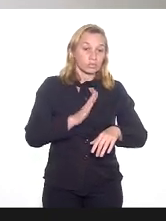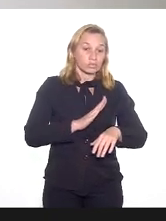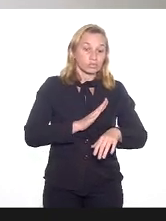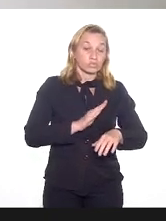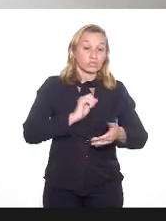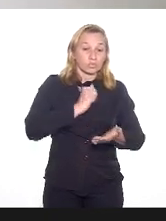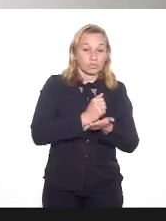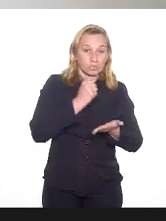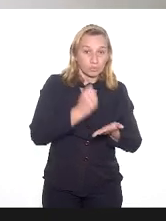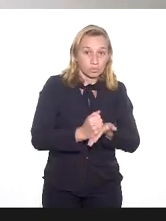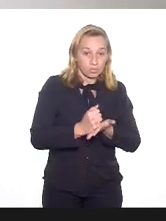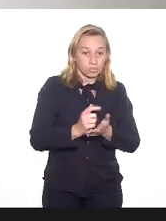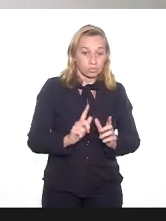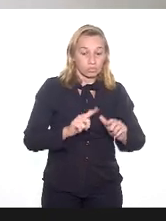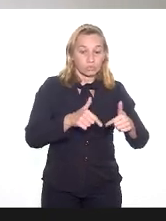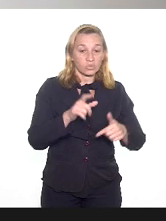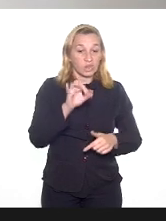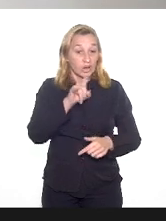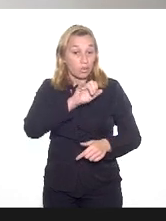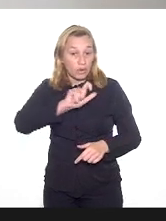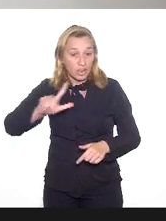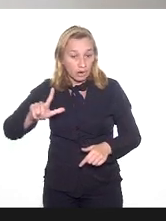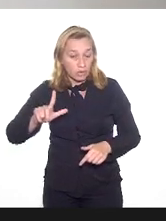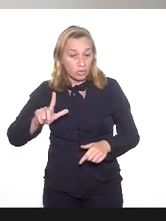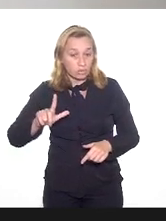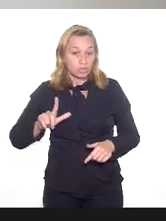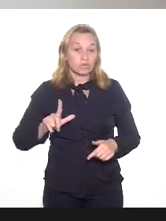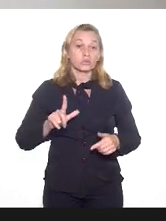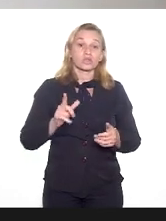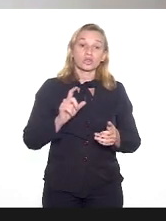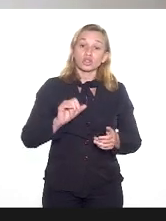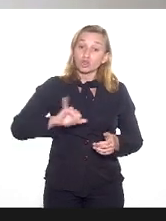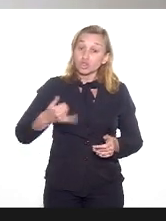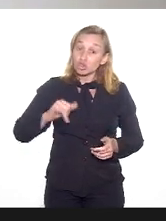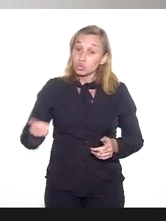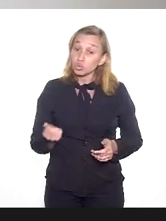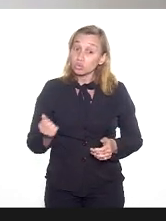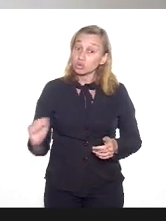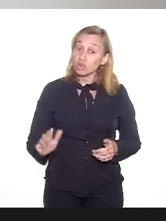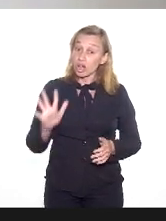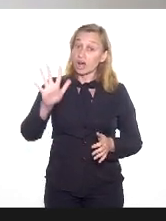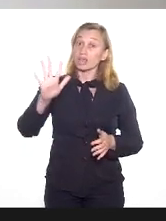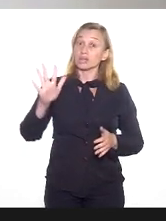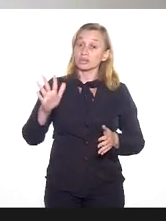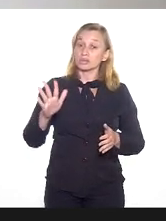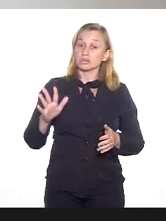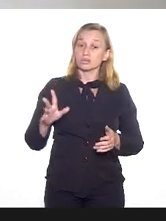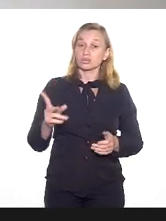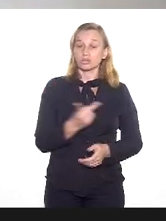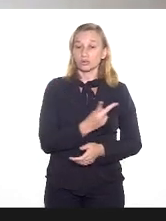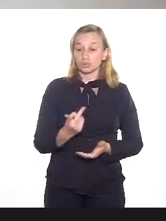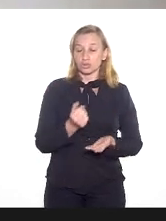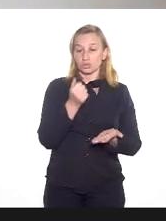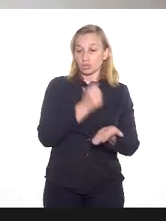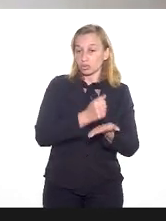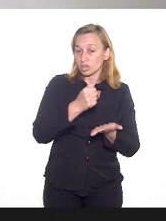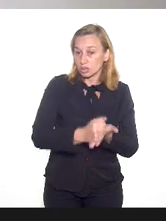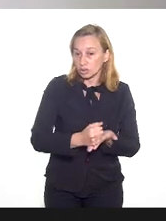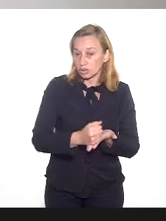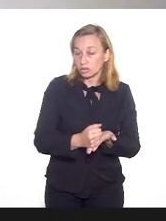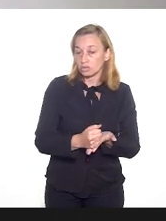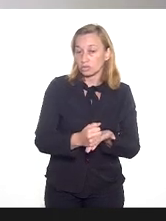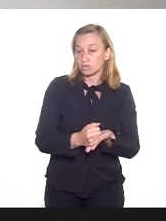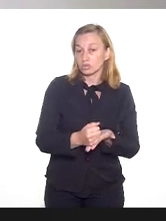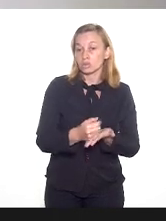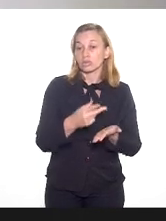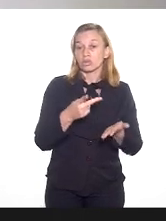dos contratos de operação da LAUER, que, em razão das taxas de juros abusivas e dos imensos desequilíbrios entre as partes contratadas em desfavor